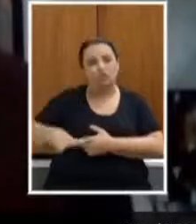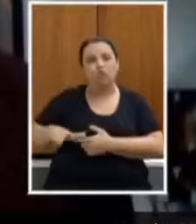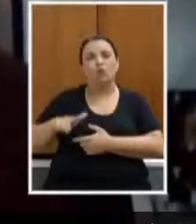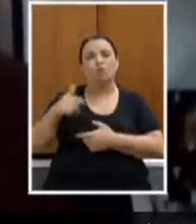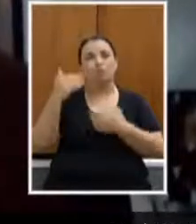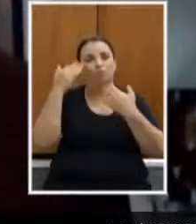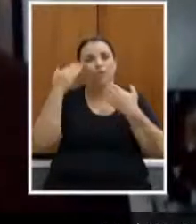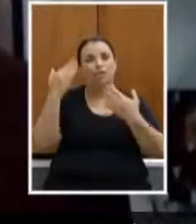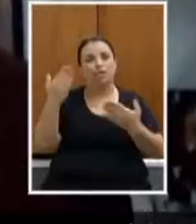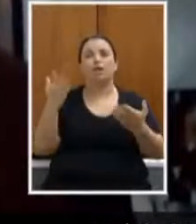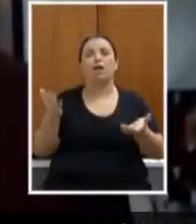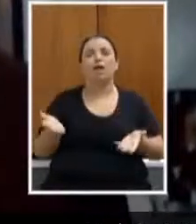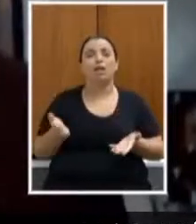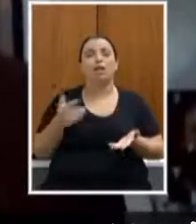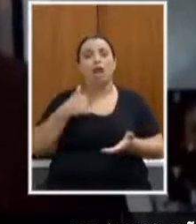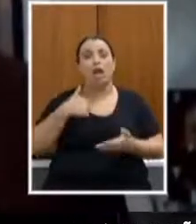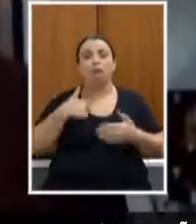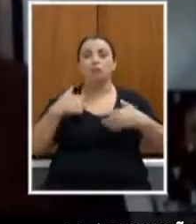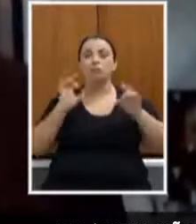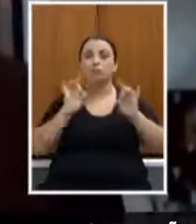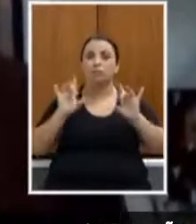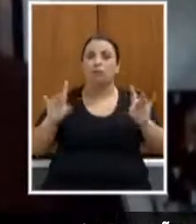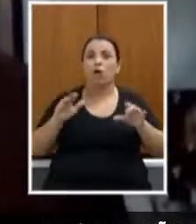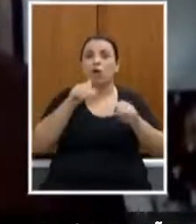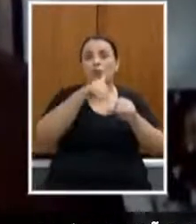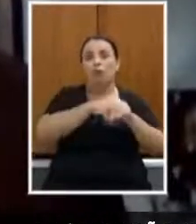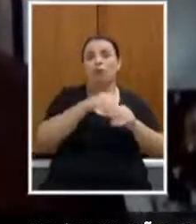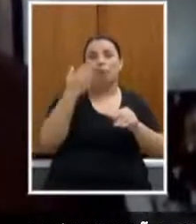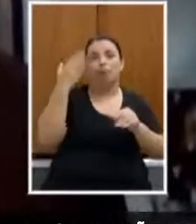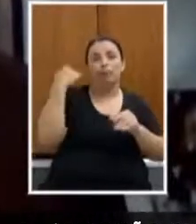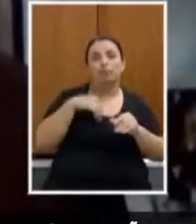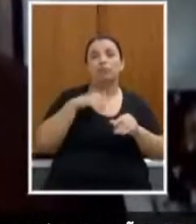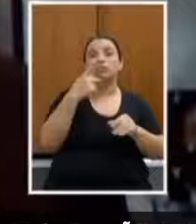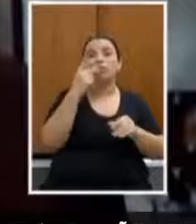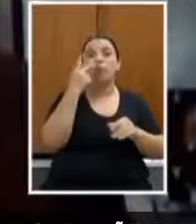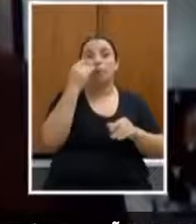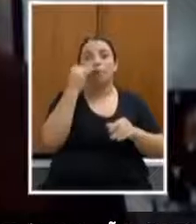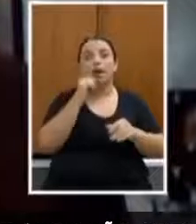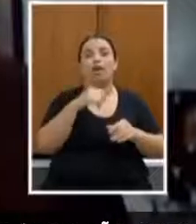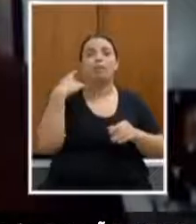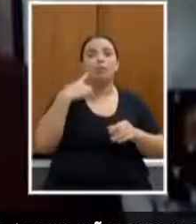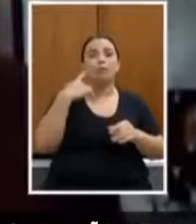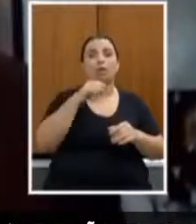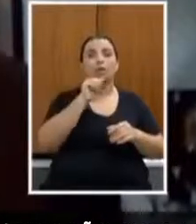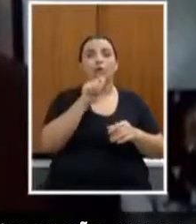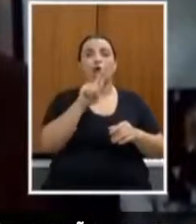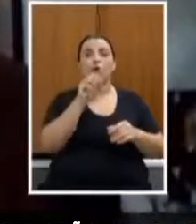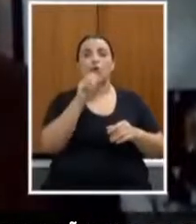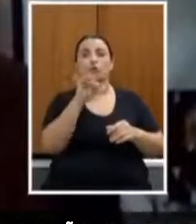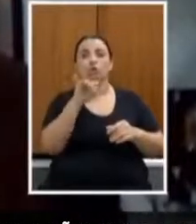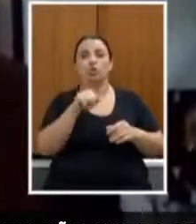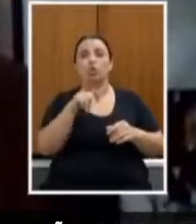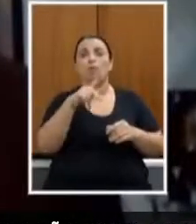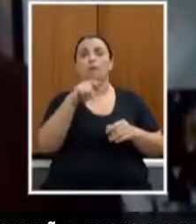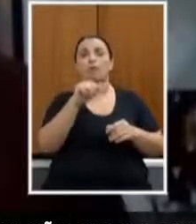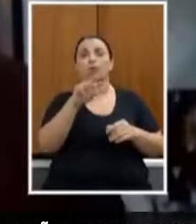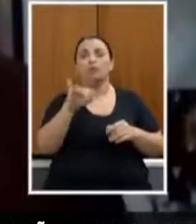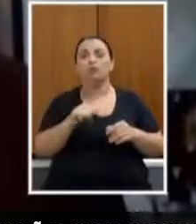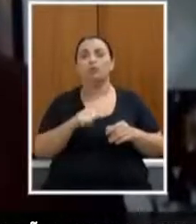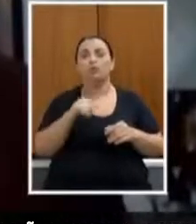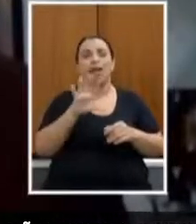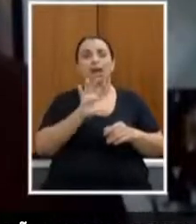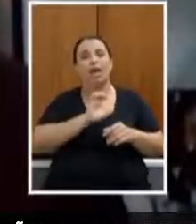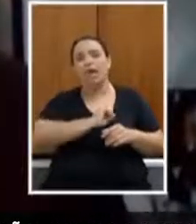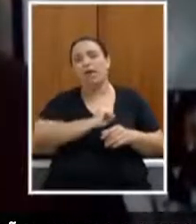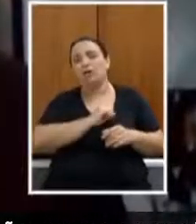Assembleia e votar no seu pai, deputado Agostinho Patrus, carinhosamente chamado por todos de padrinho, uma pessoa